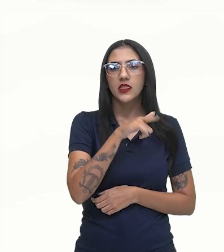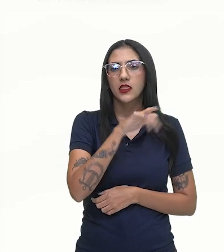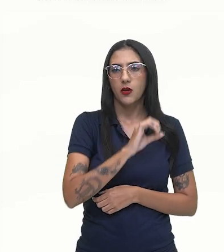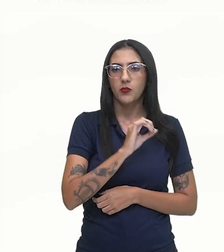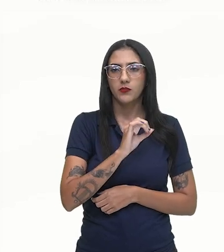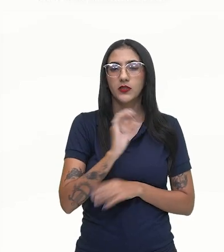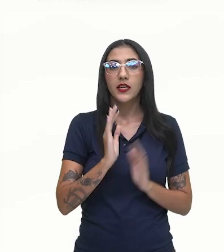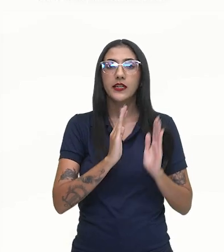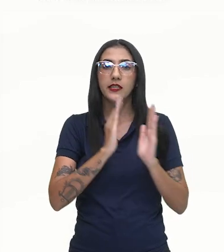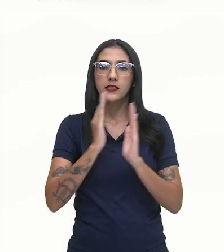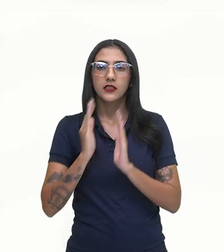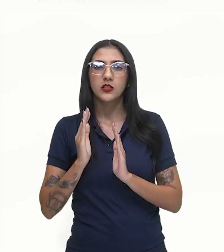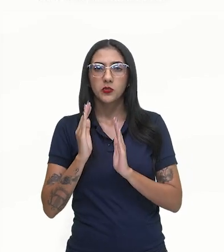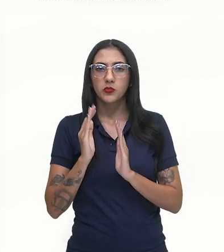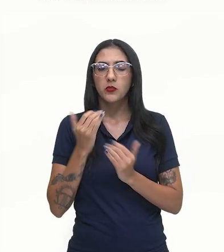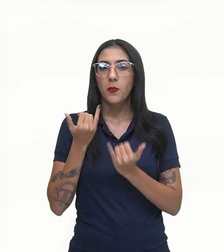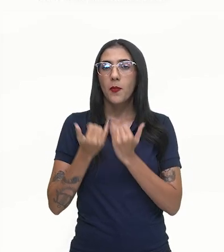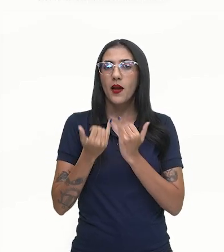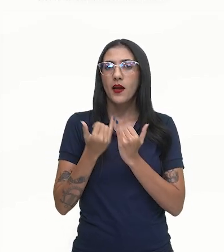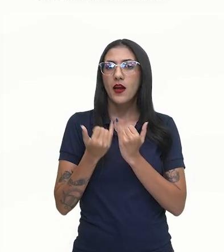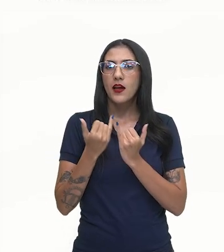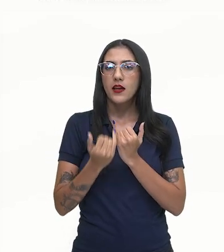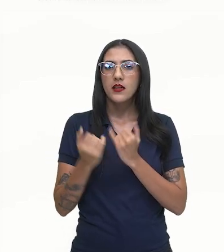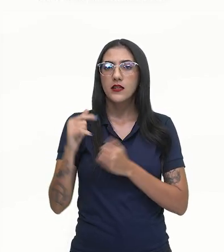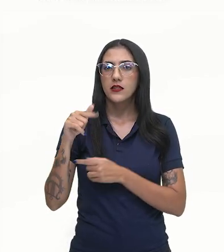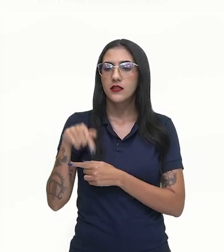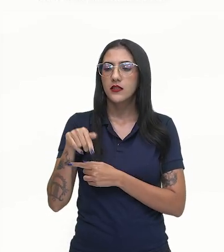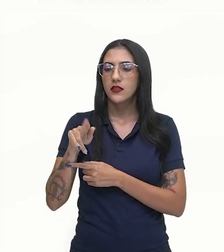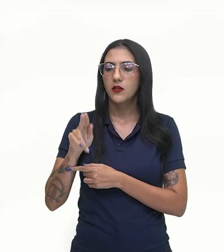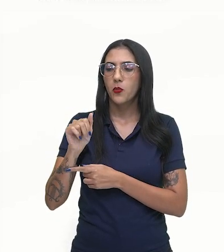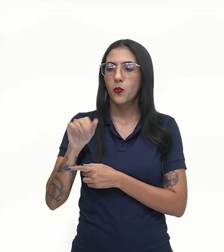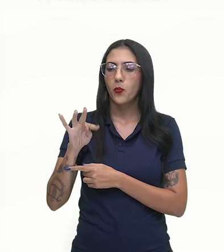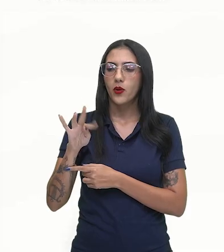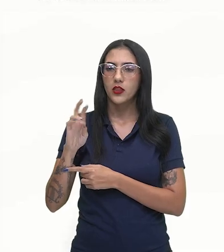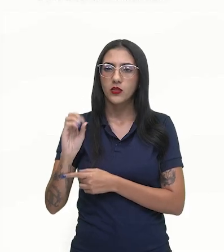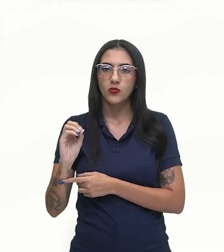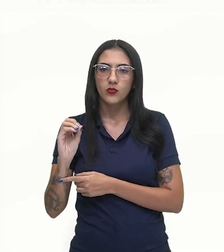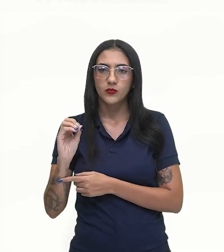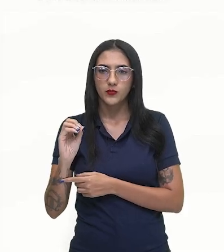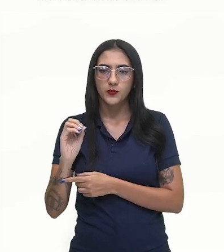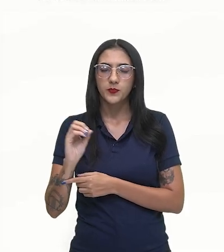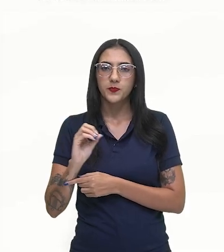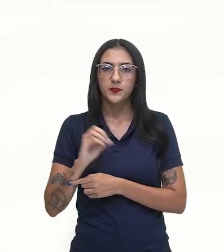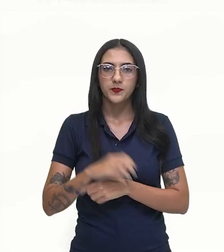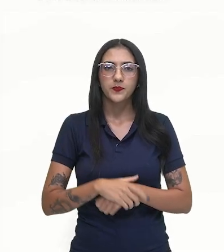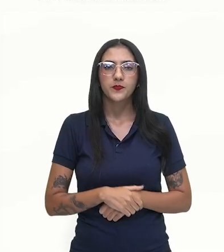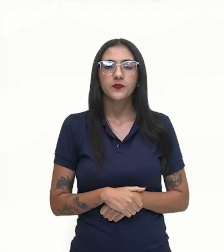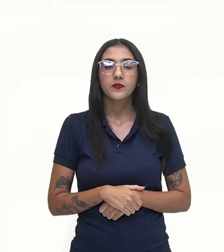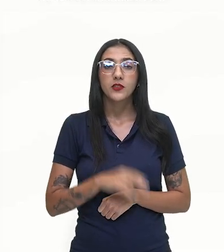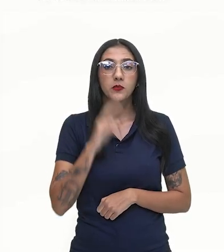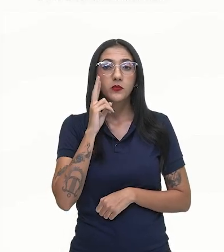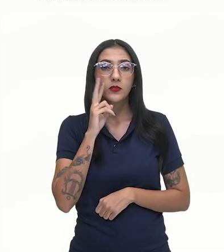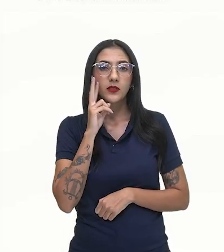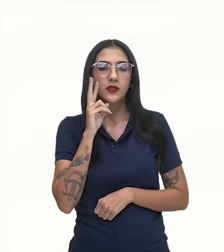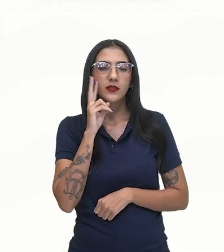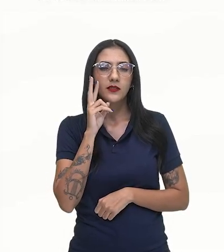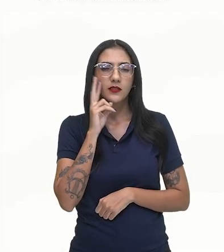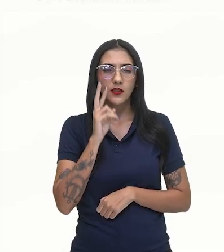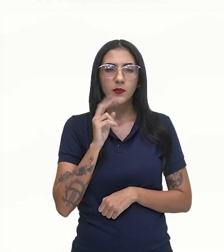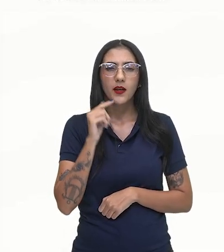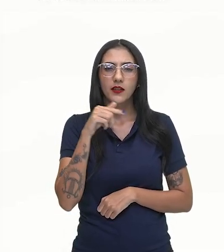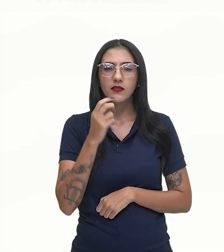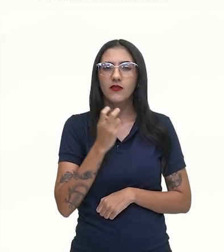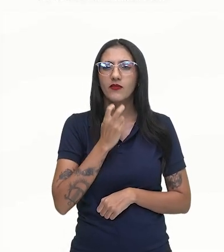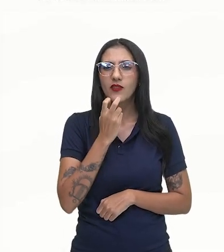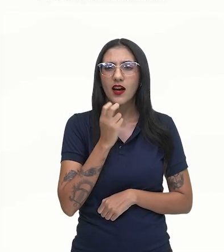este segundo aqui é como se fosse o nosso quanto, ok? E lembra, na hora de você pronunciar, é